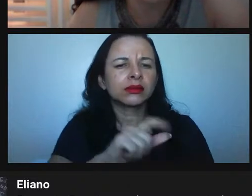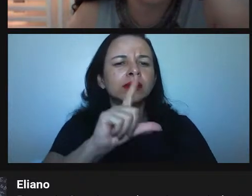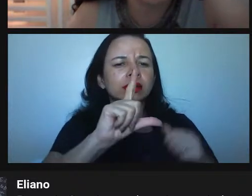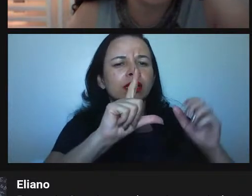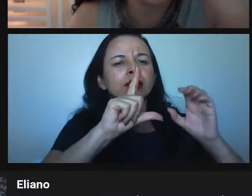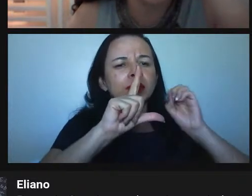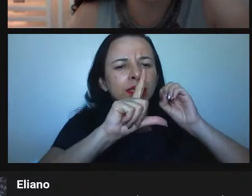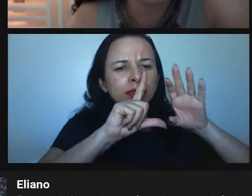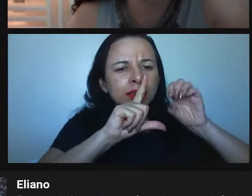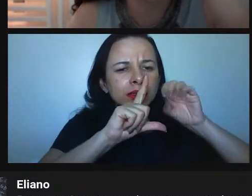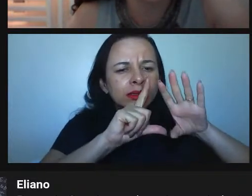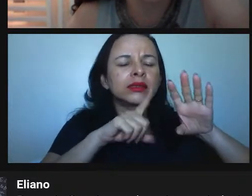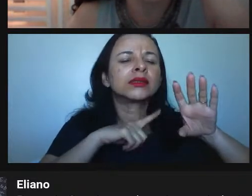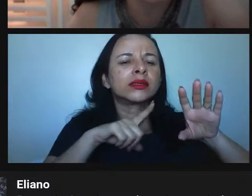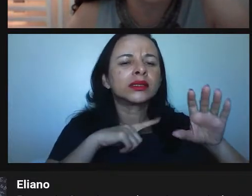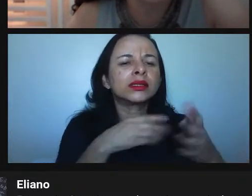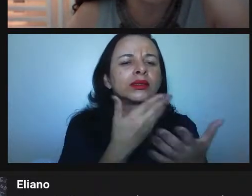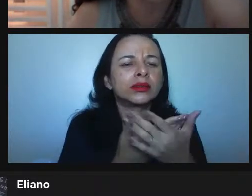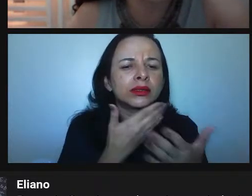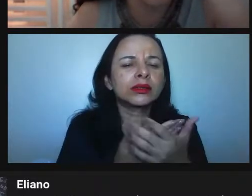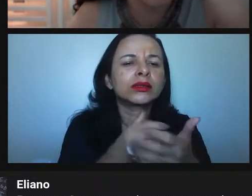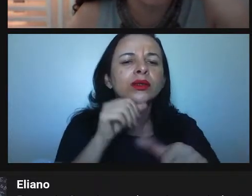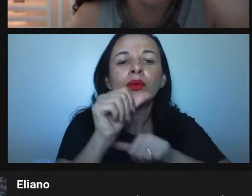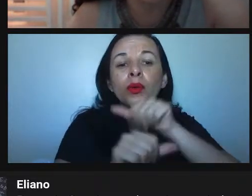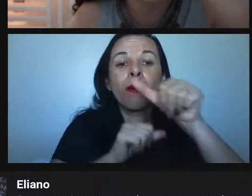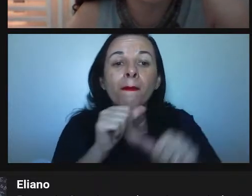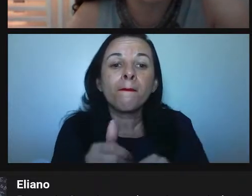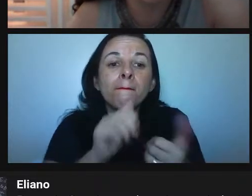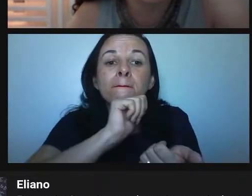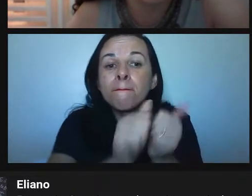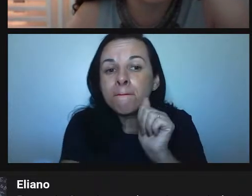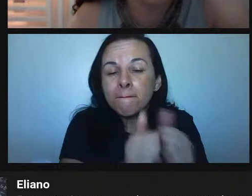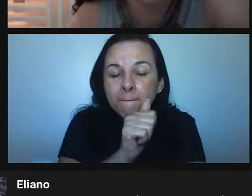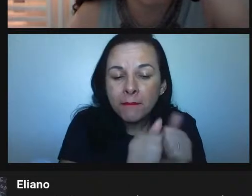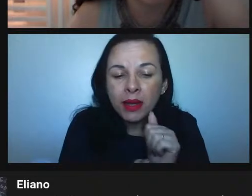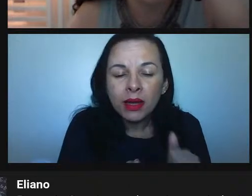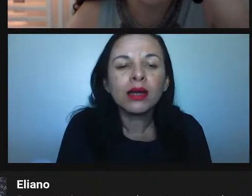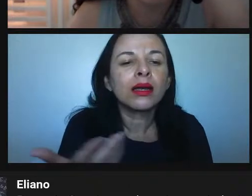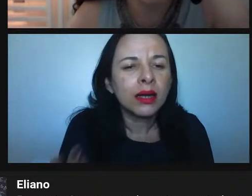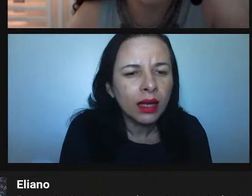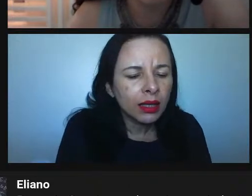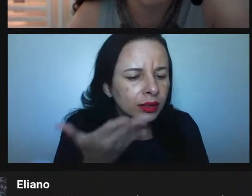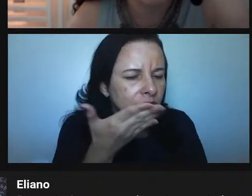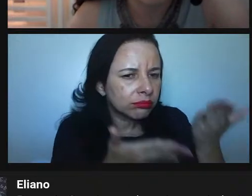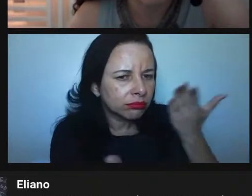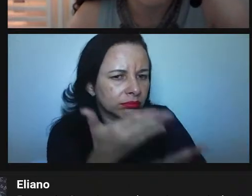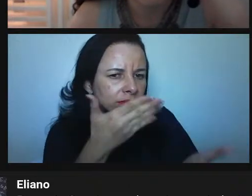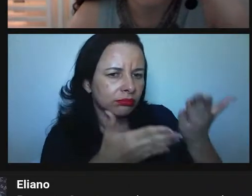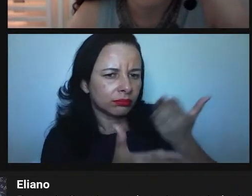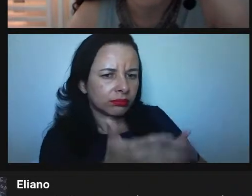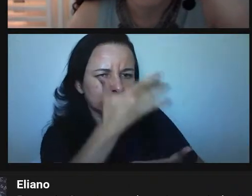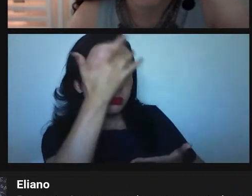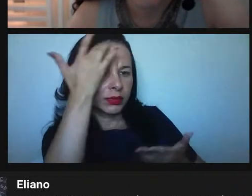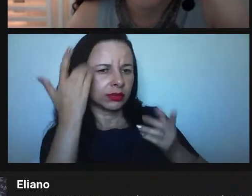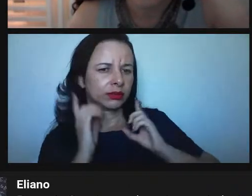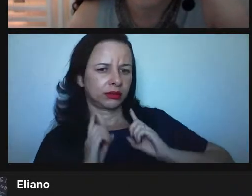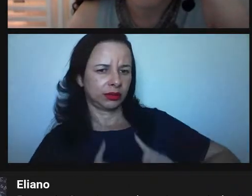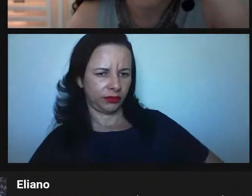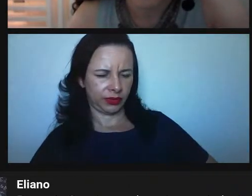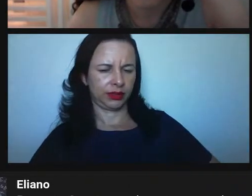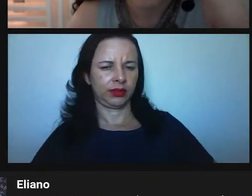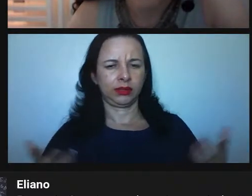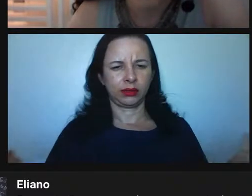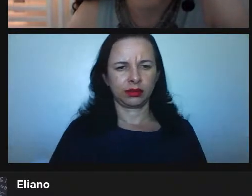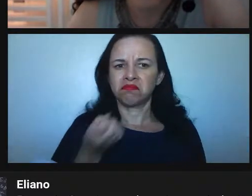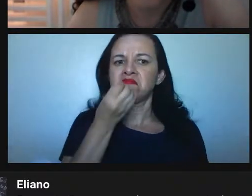algum estudo que indique modificações para atender as pessoas com deficiências Boa pergunta e